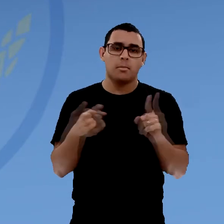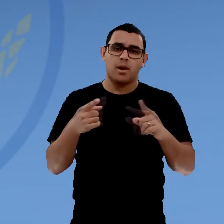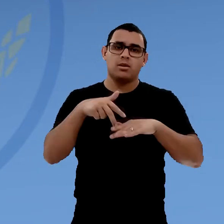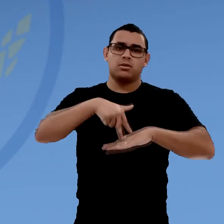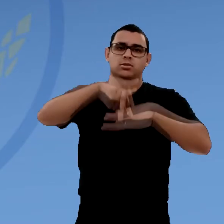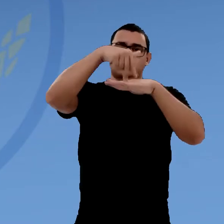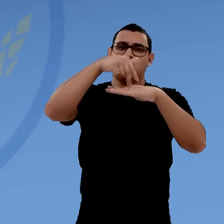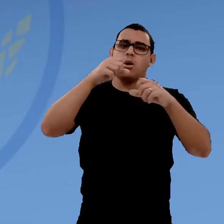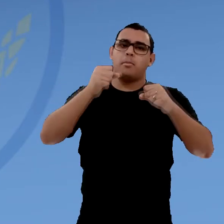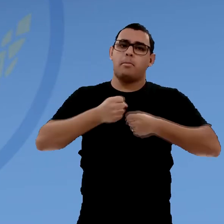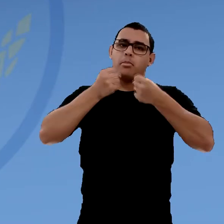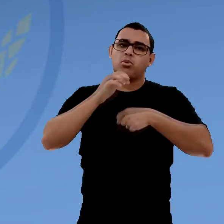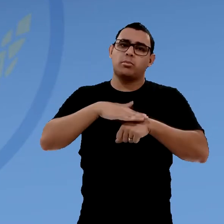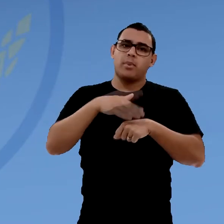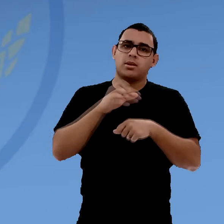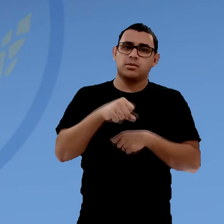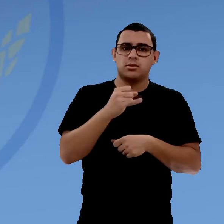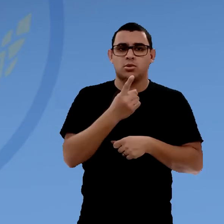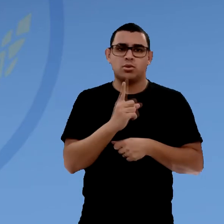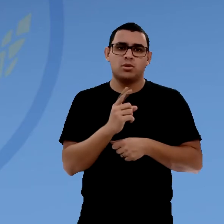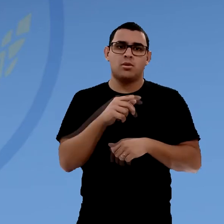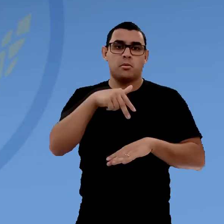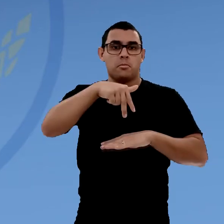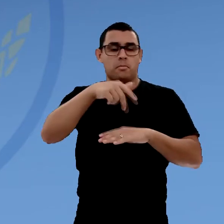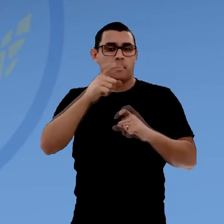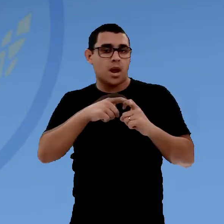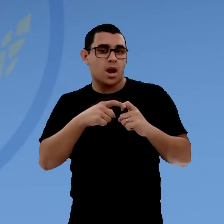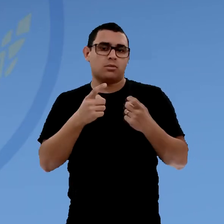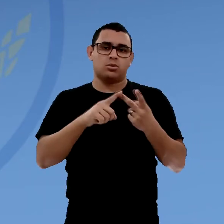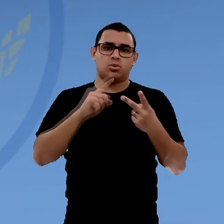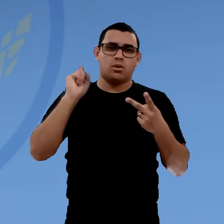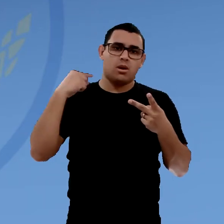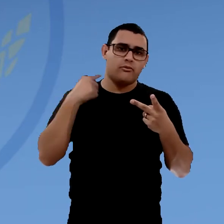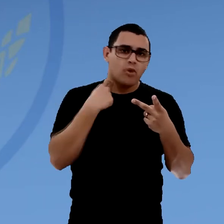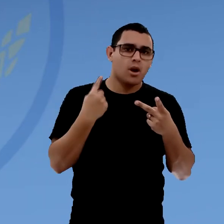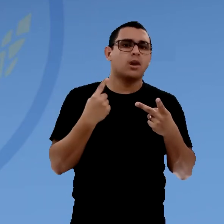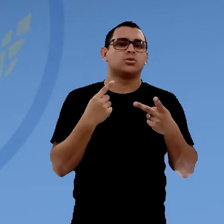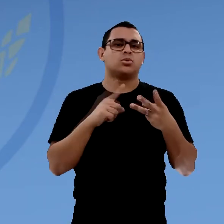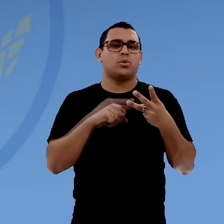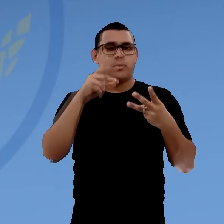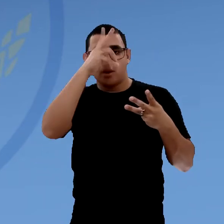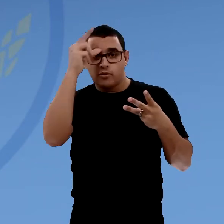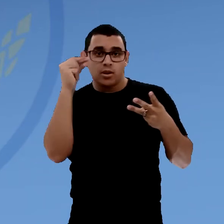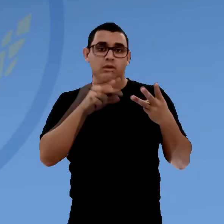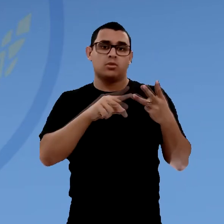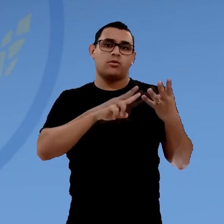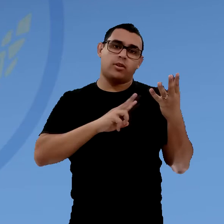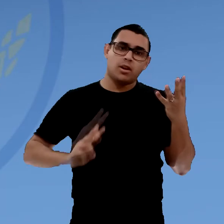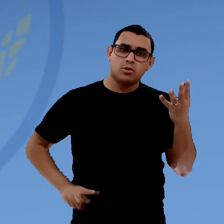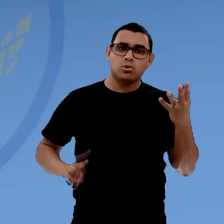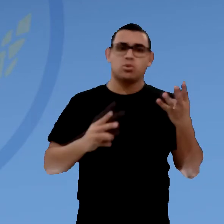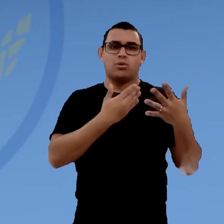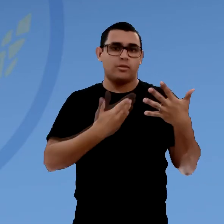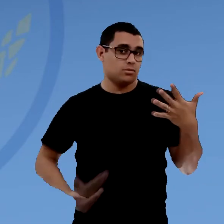indica maior ou menor poder. Como, por exemplo, um médico, um advogado, um prefeito, um